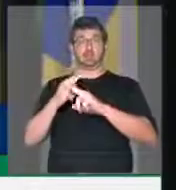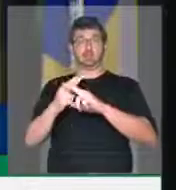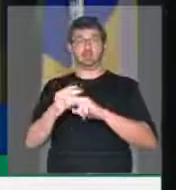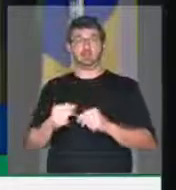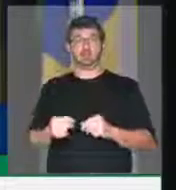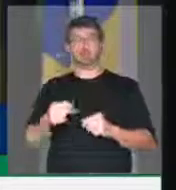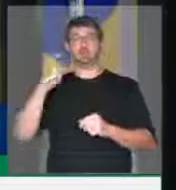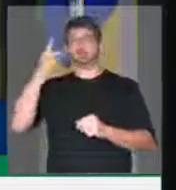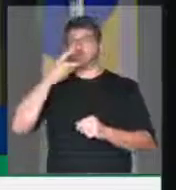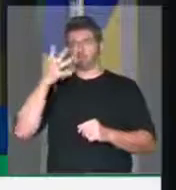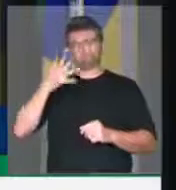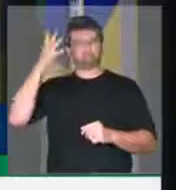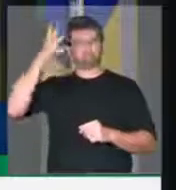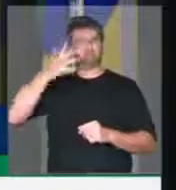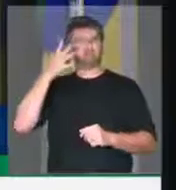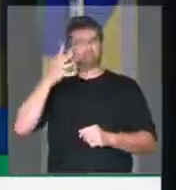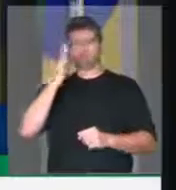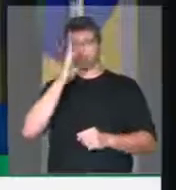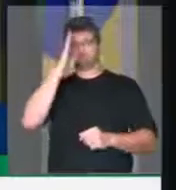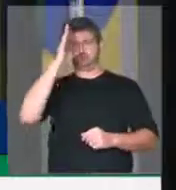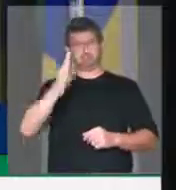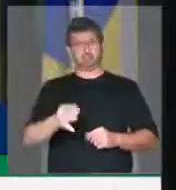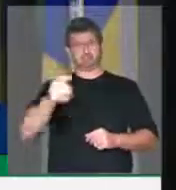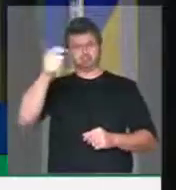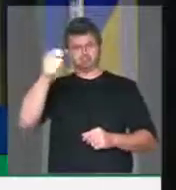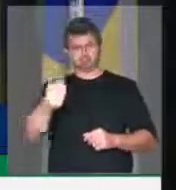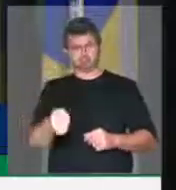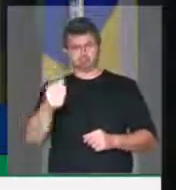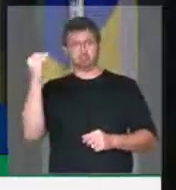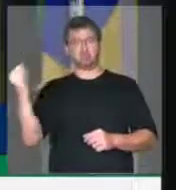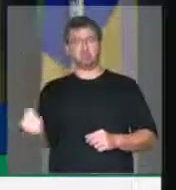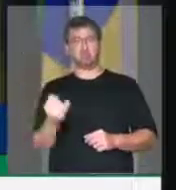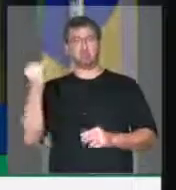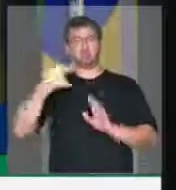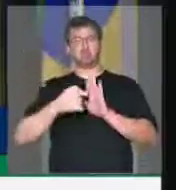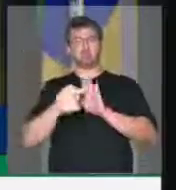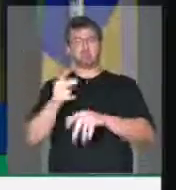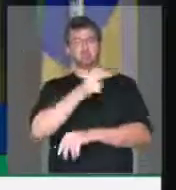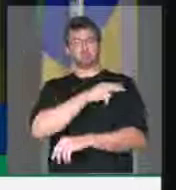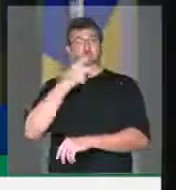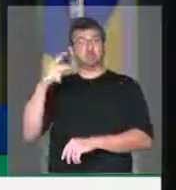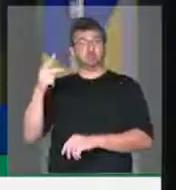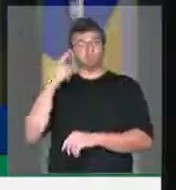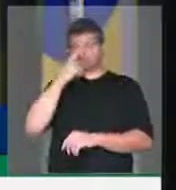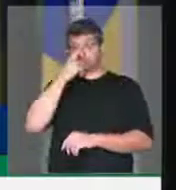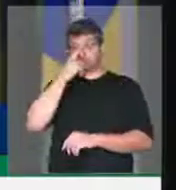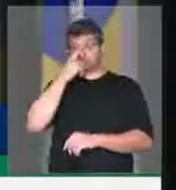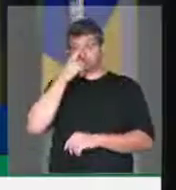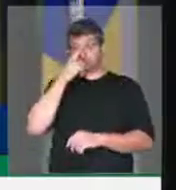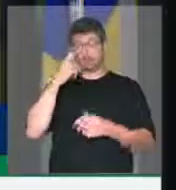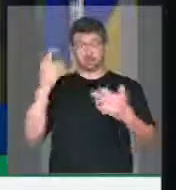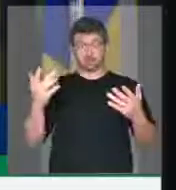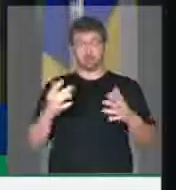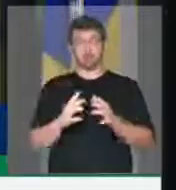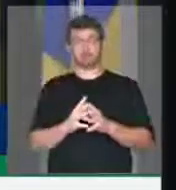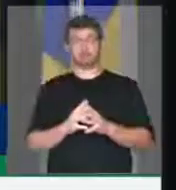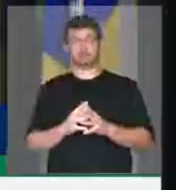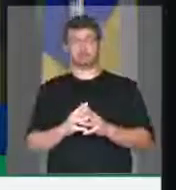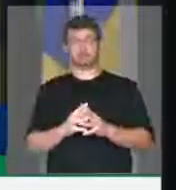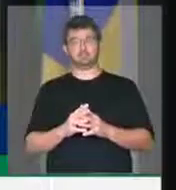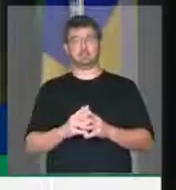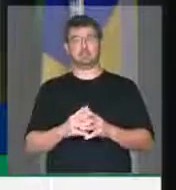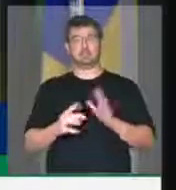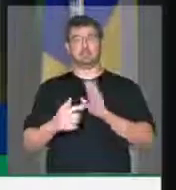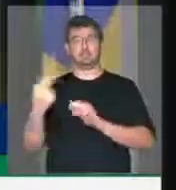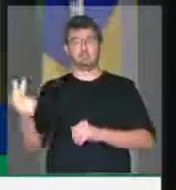fez pronunciamento conciso, objetivo, mostrando a importância da superintendência e exatamente valorizando o papel